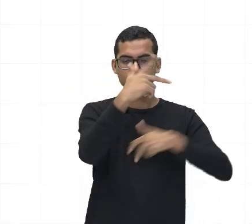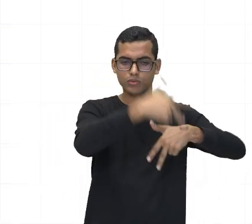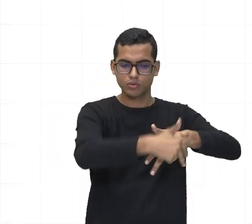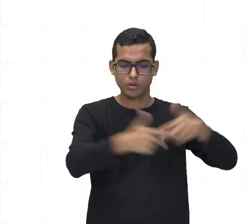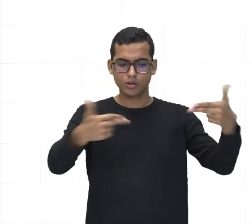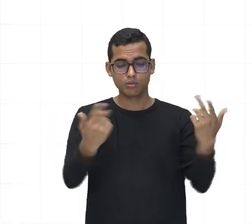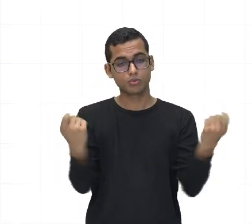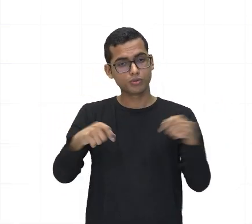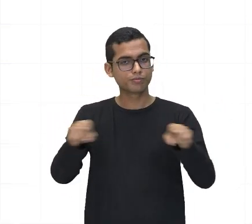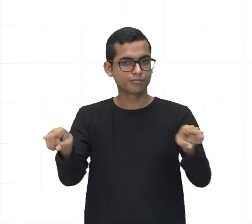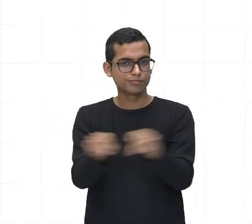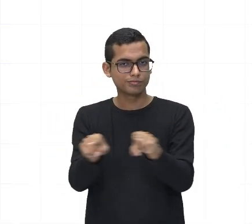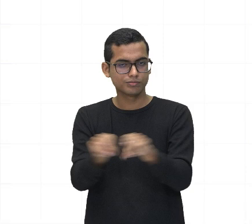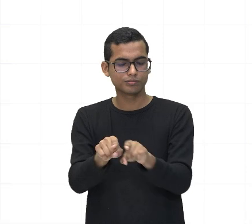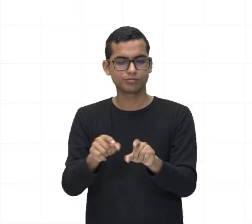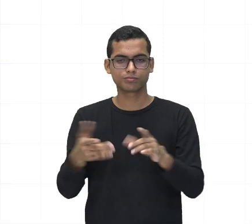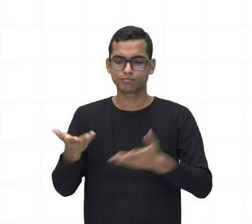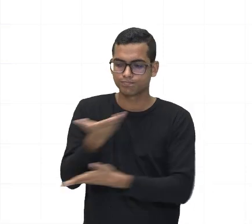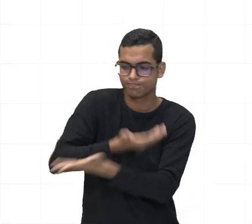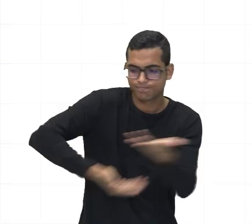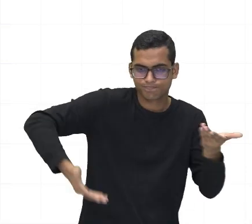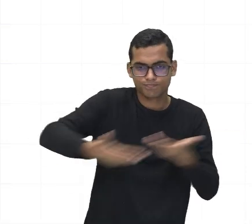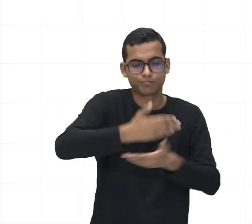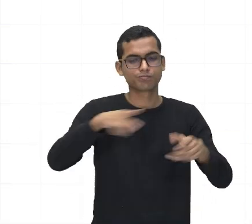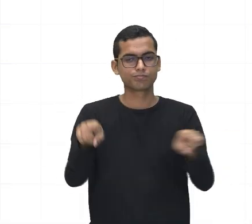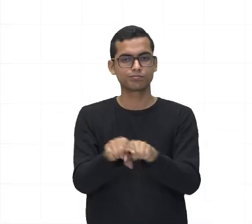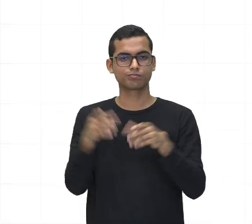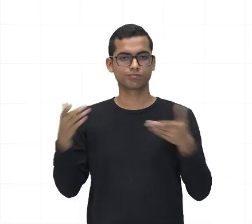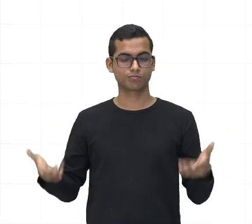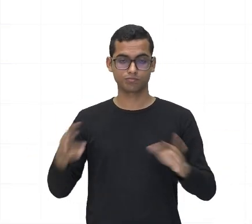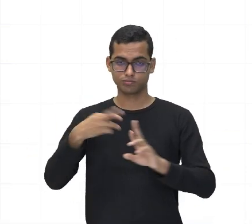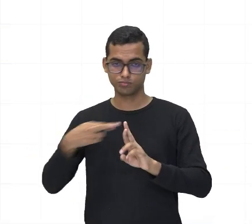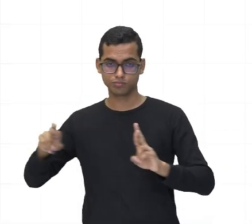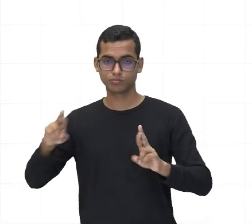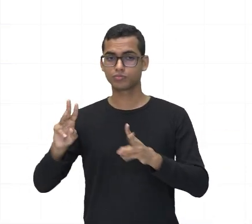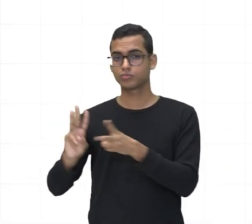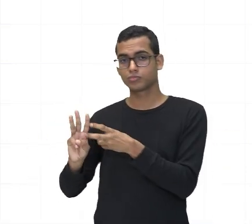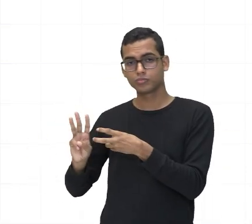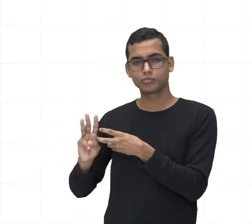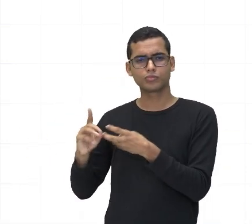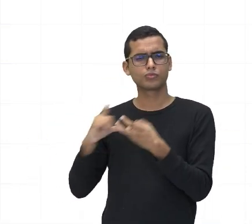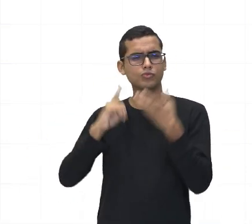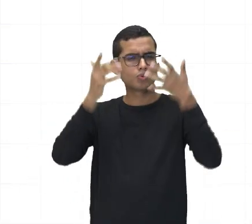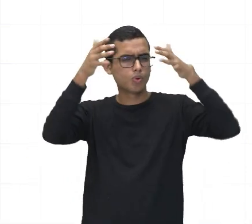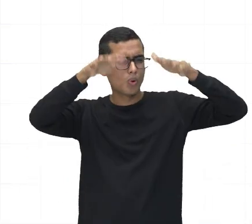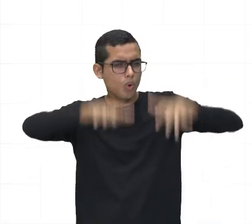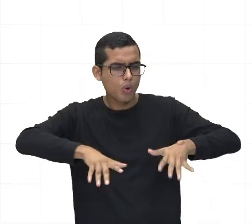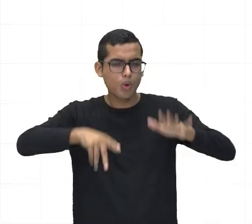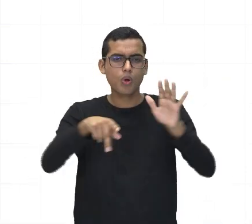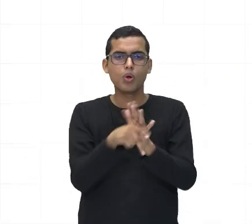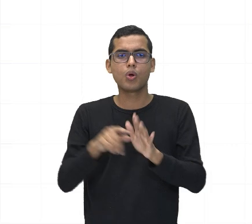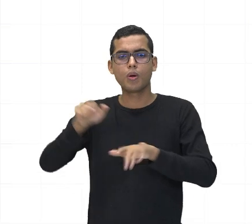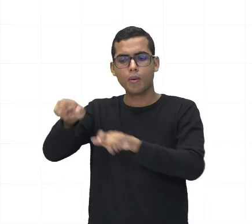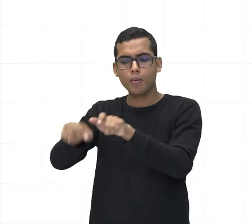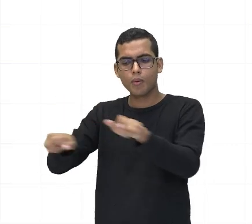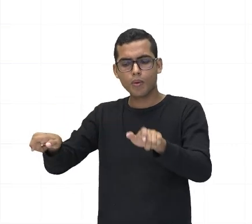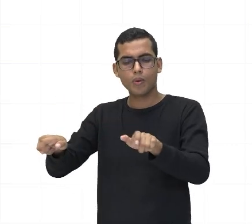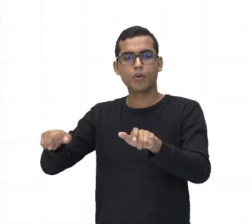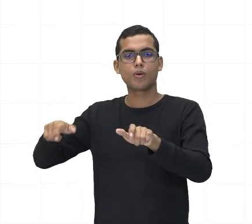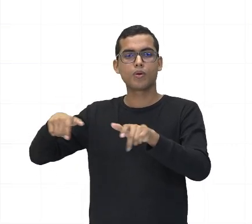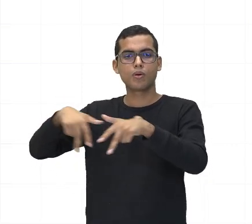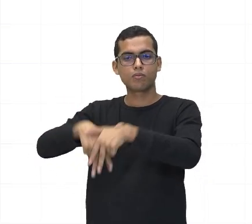etnias. Né? Essas religiões, elas cultuam os ancestrais, ou seja,